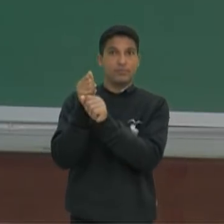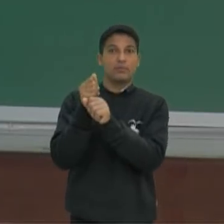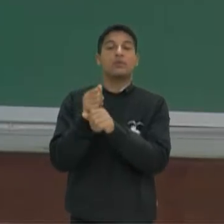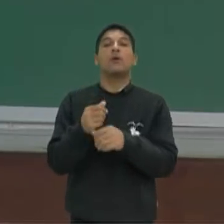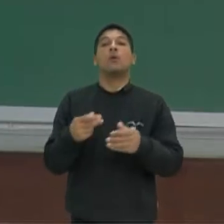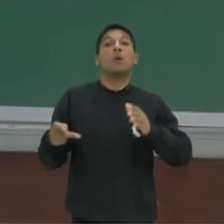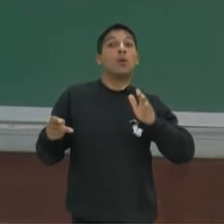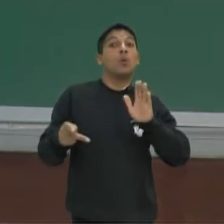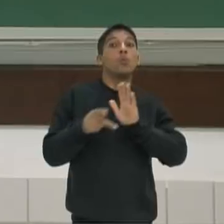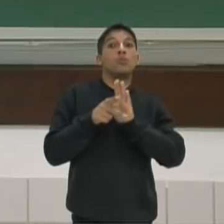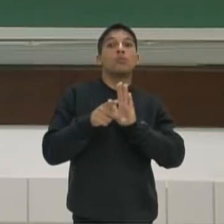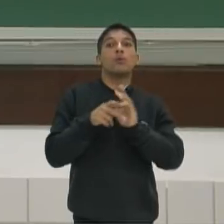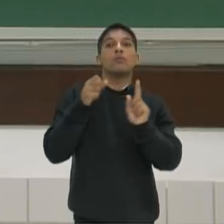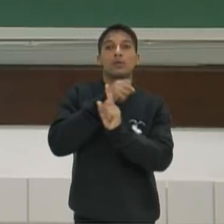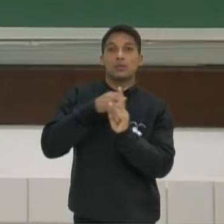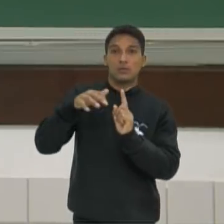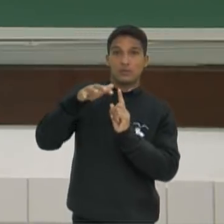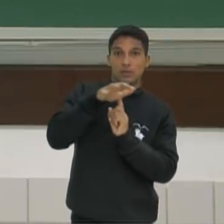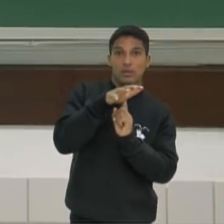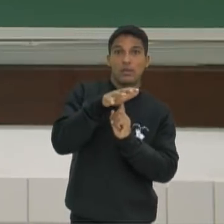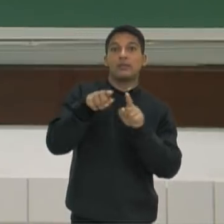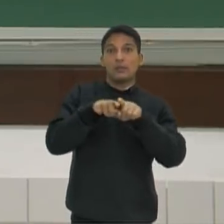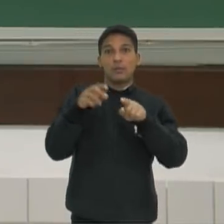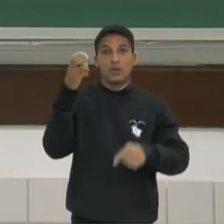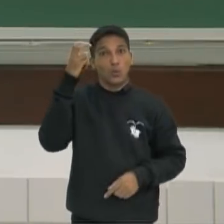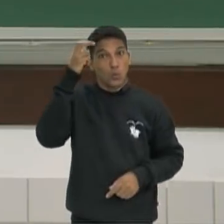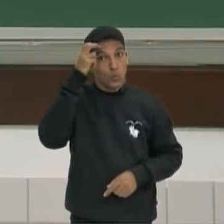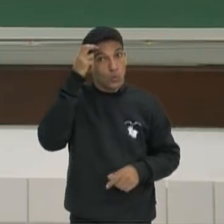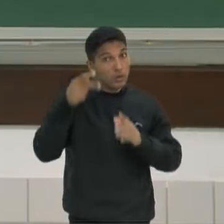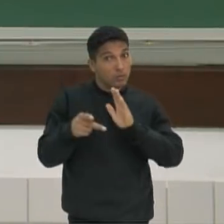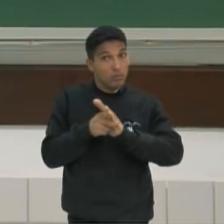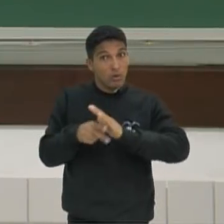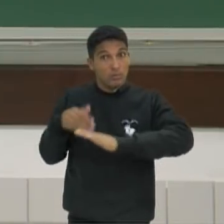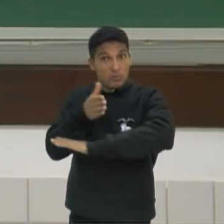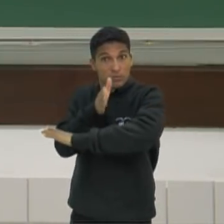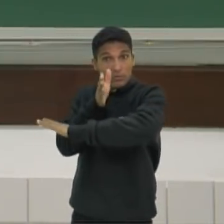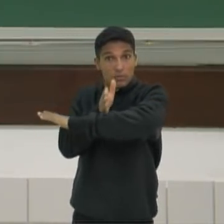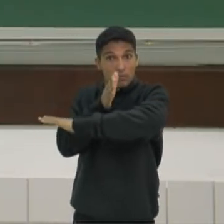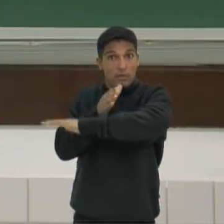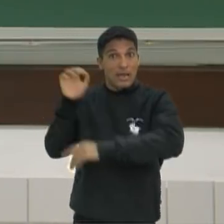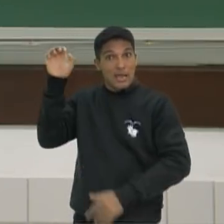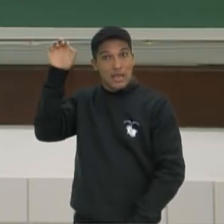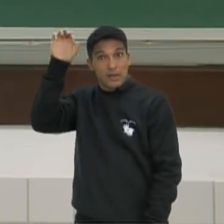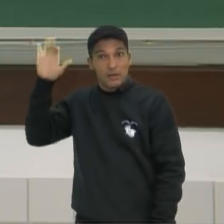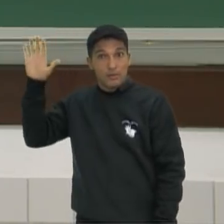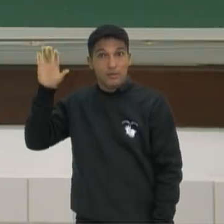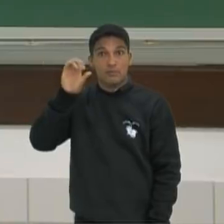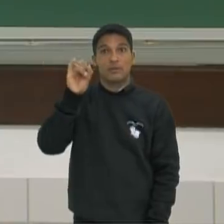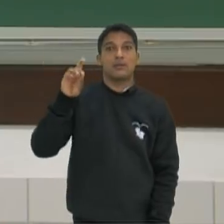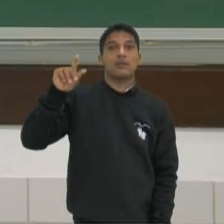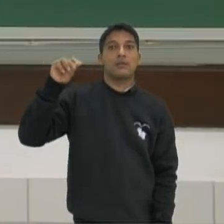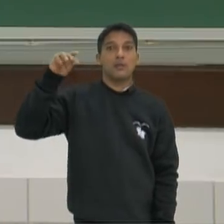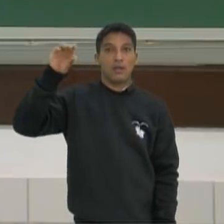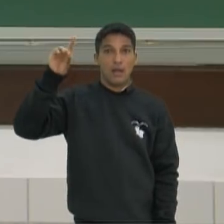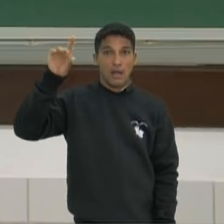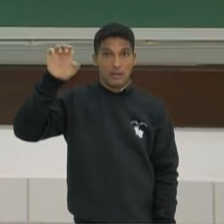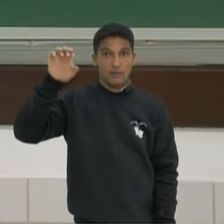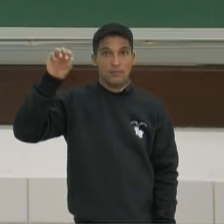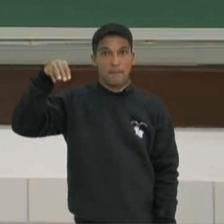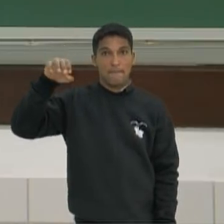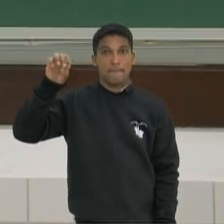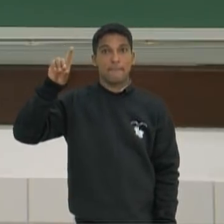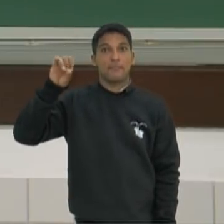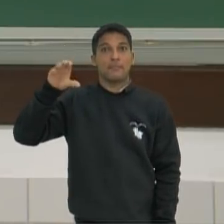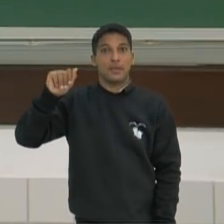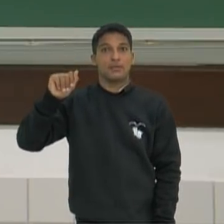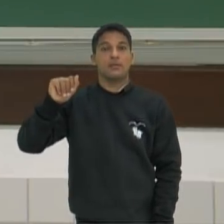eram reproduzidas no cotidiano, ou seja, no dia a dia das pessoas. Nós refletimos sobre como a produção